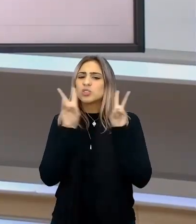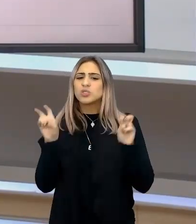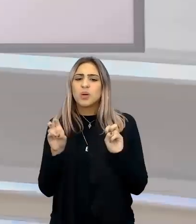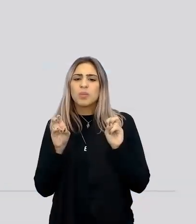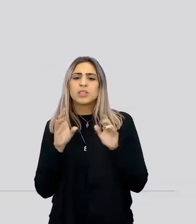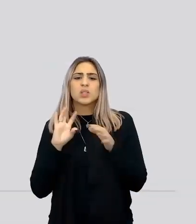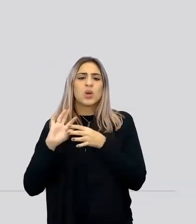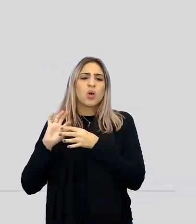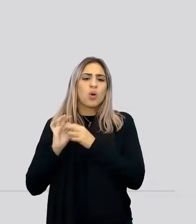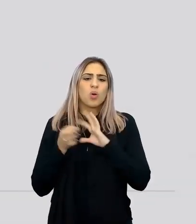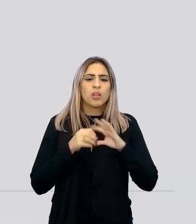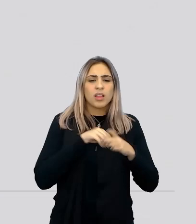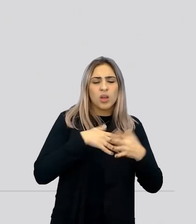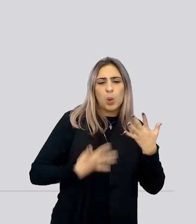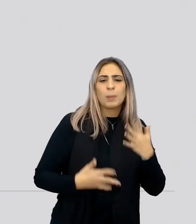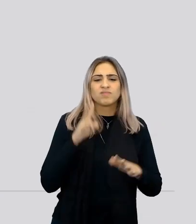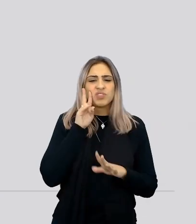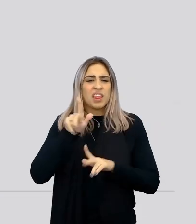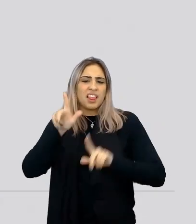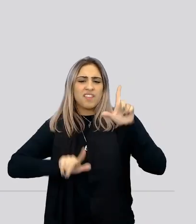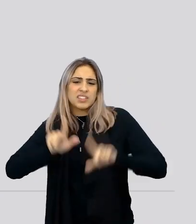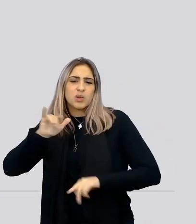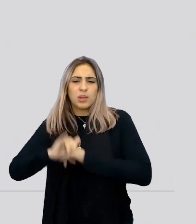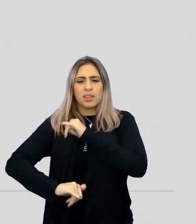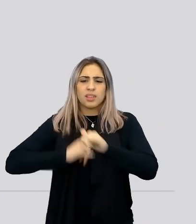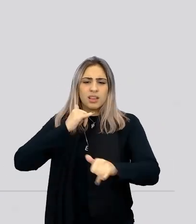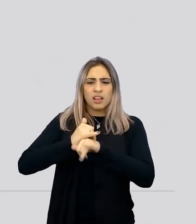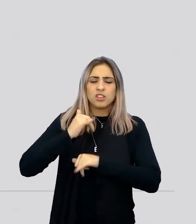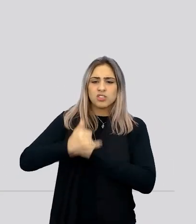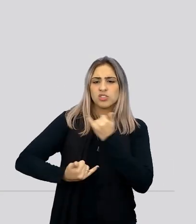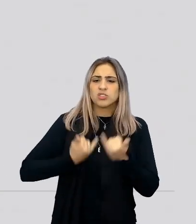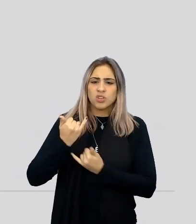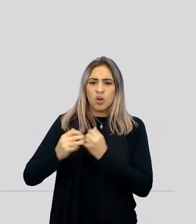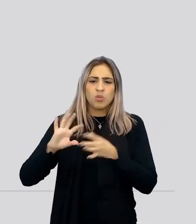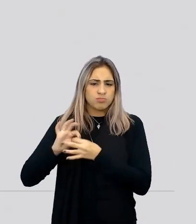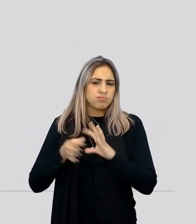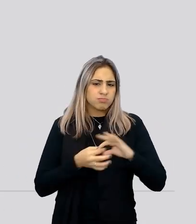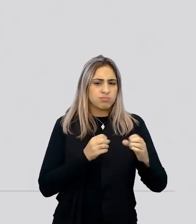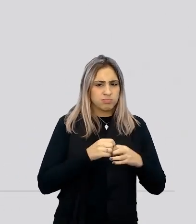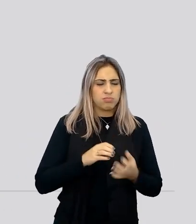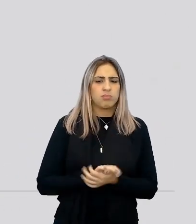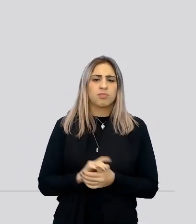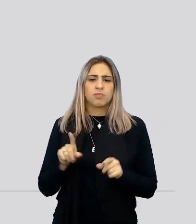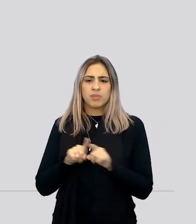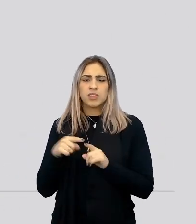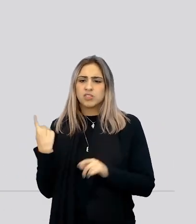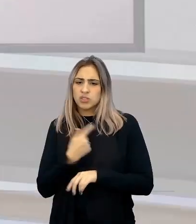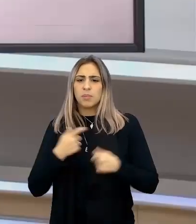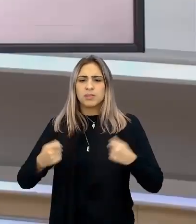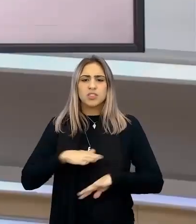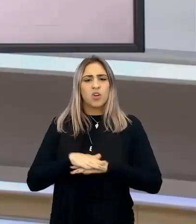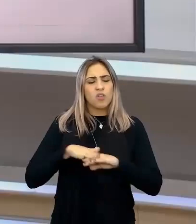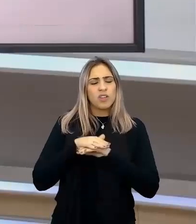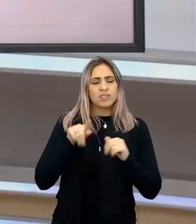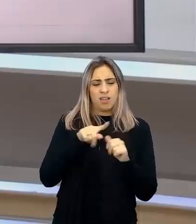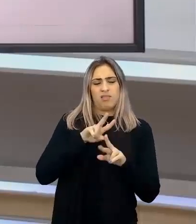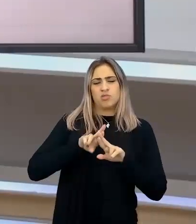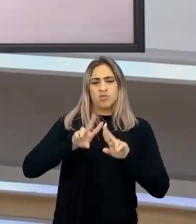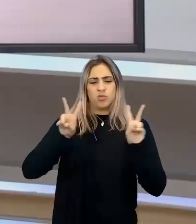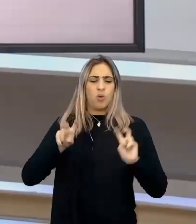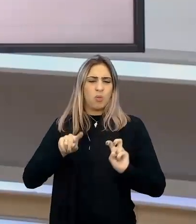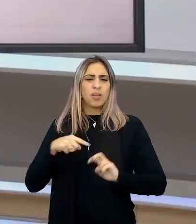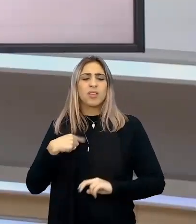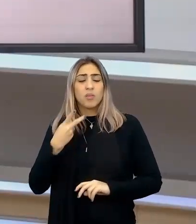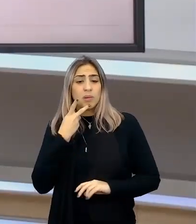sobre os conteúdos que você consome na TV, na internet, jogos, redes sociais. A gente precisa conversar sobre isso com os meninos. E eu digo